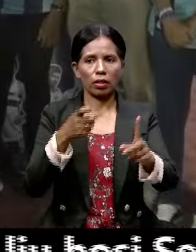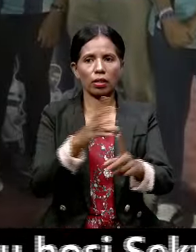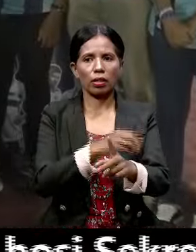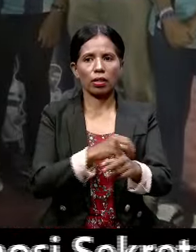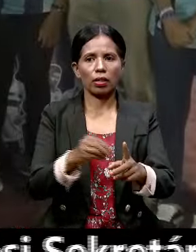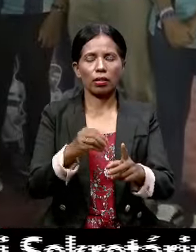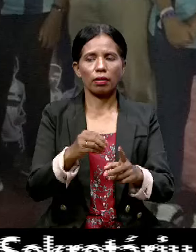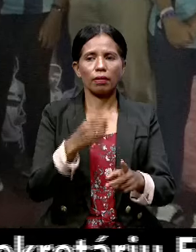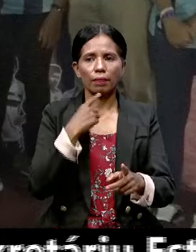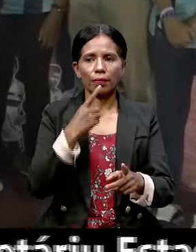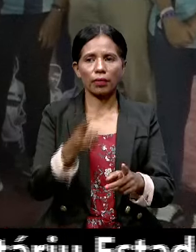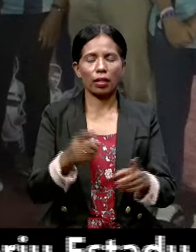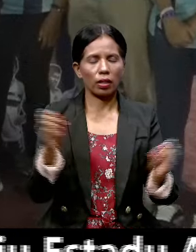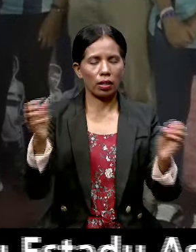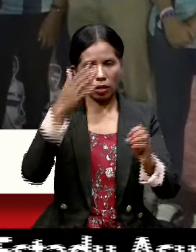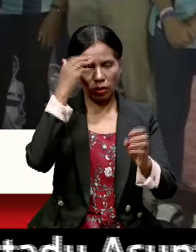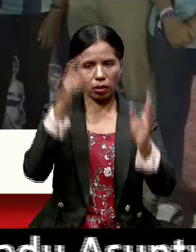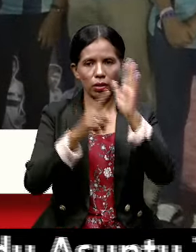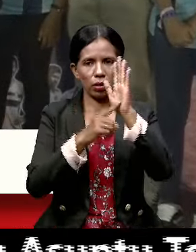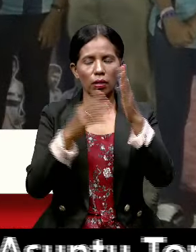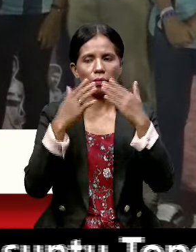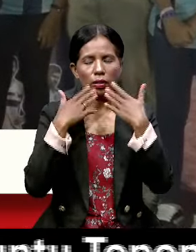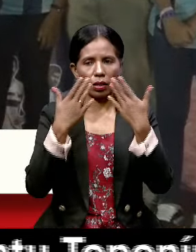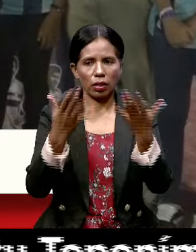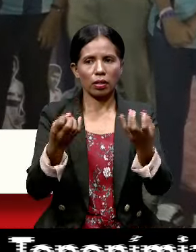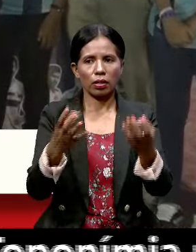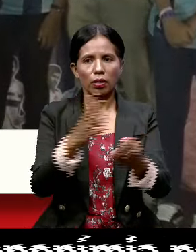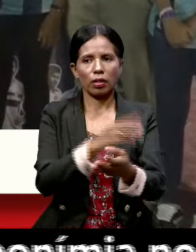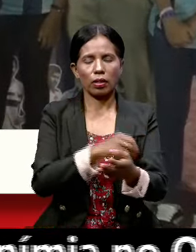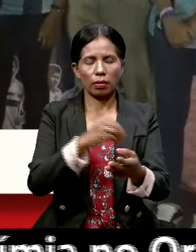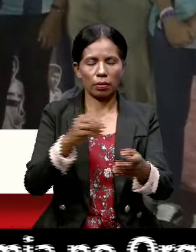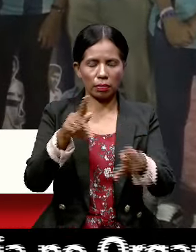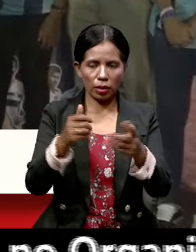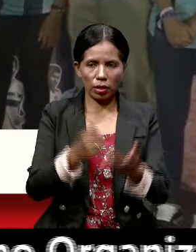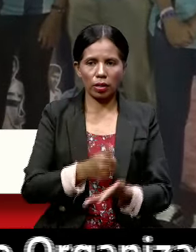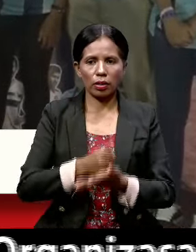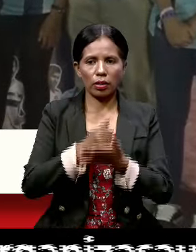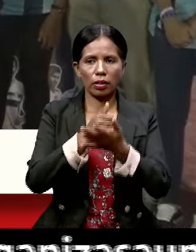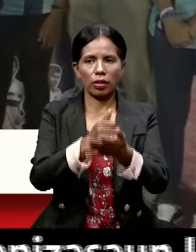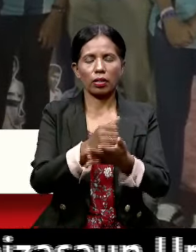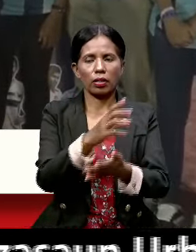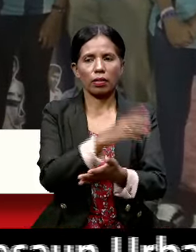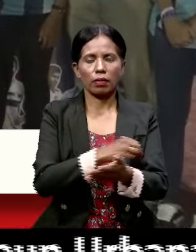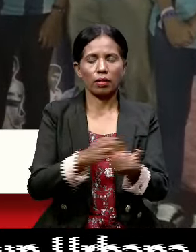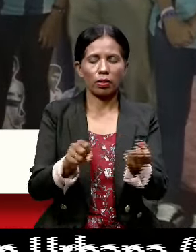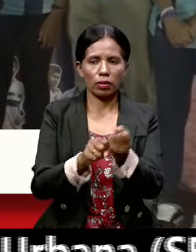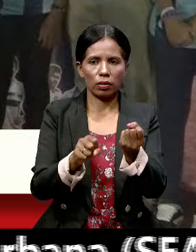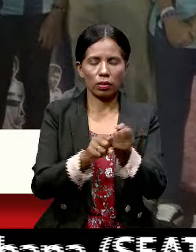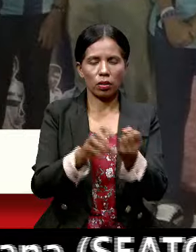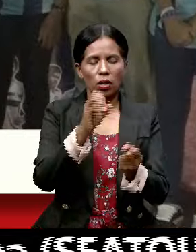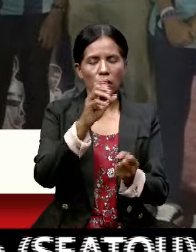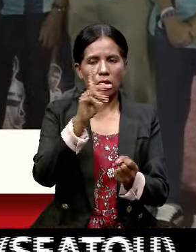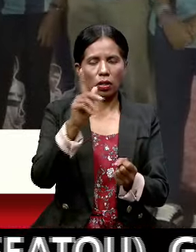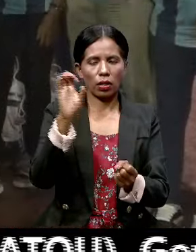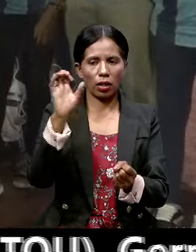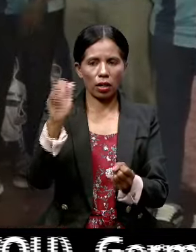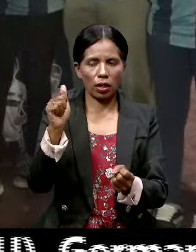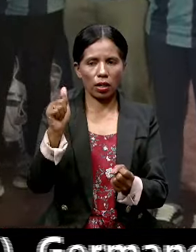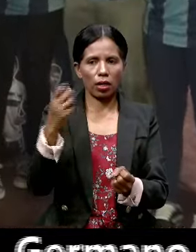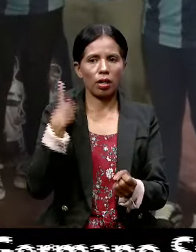16 Everywhere, la lua to amne obrigado wa imba patrocinador Sira, liliu ba golden sponsor Mangoka Larandiak. Deleta?